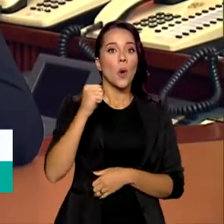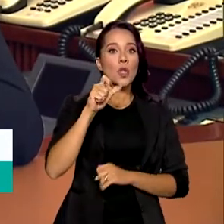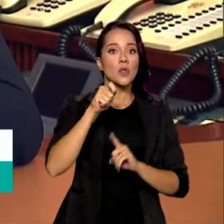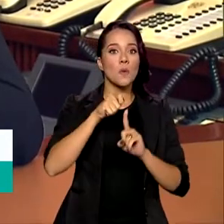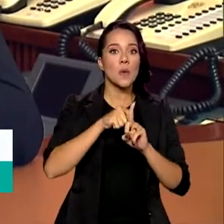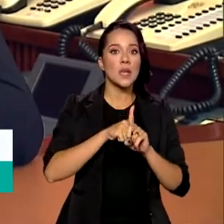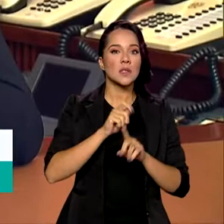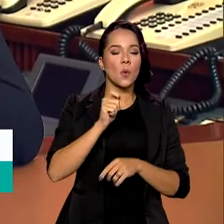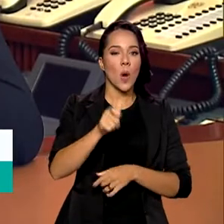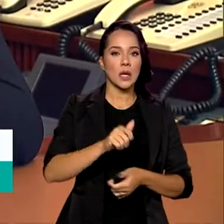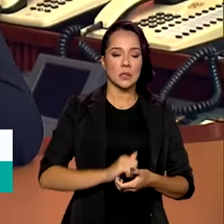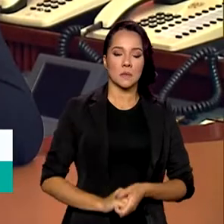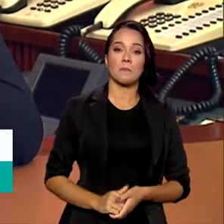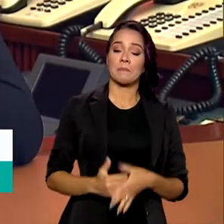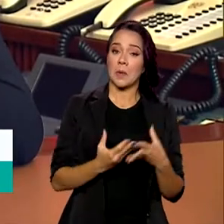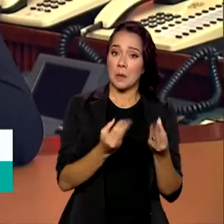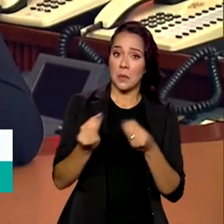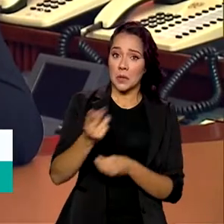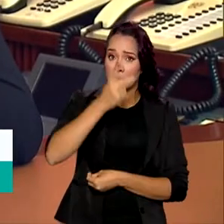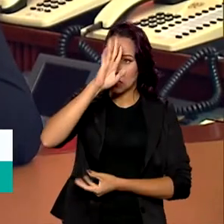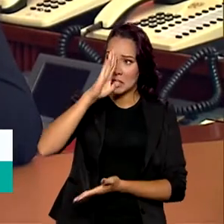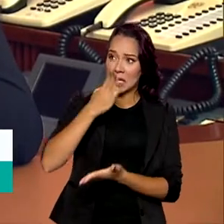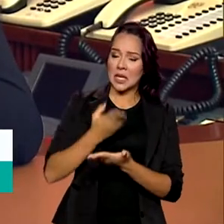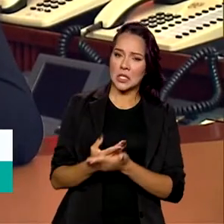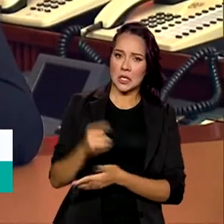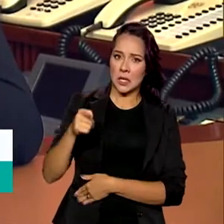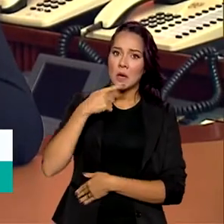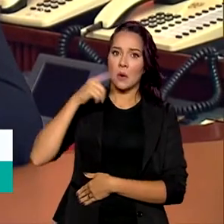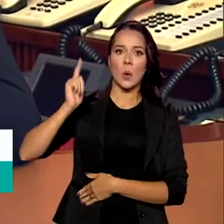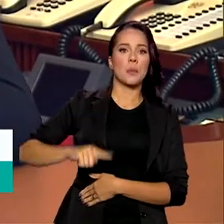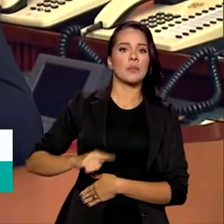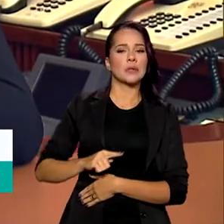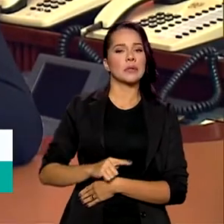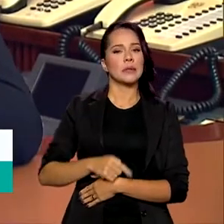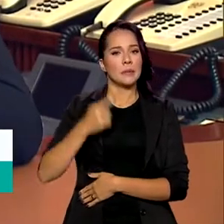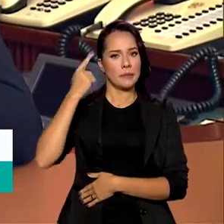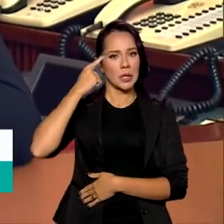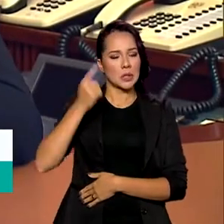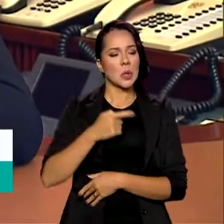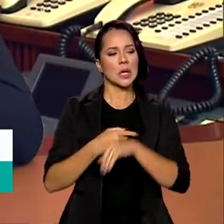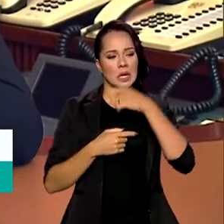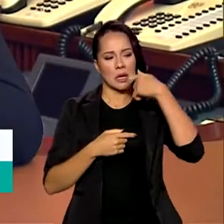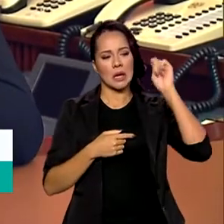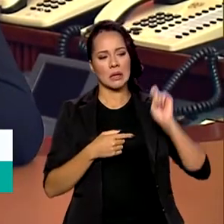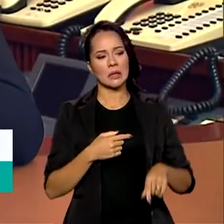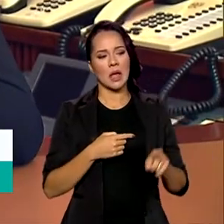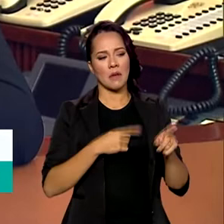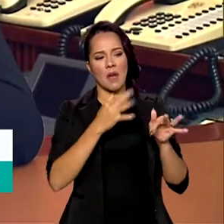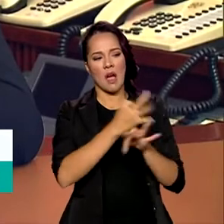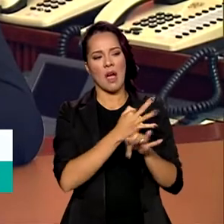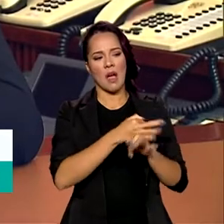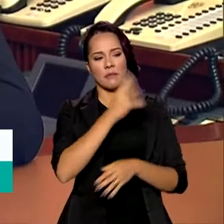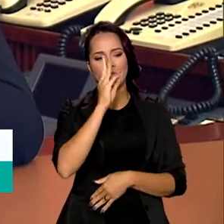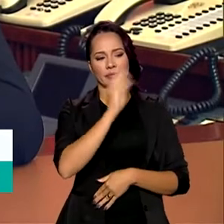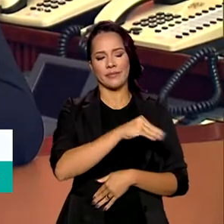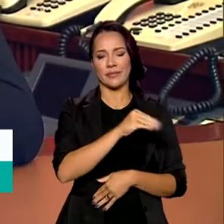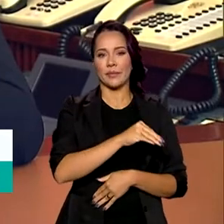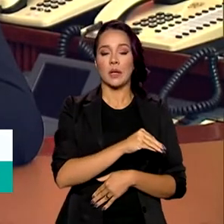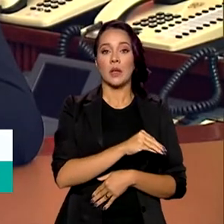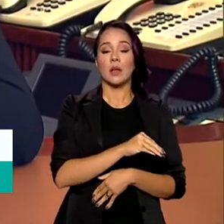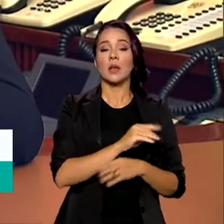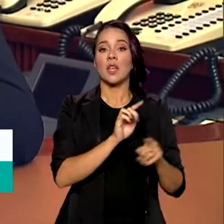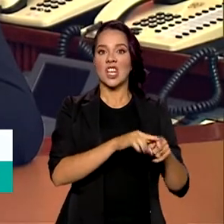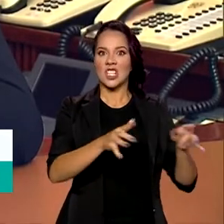meses muitos observadores o que o creme subestimam a capacidade de resistência dos ucranianos